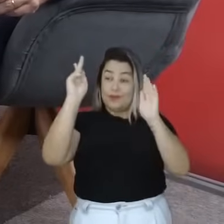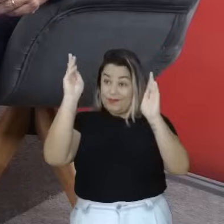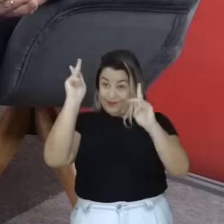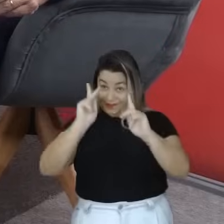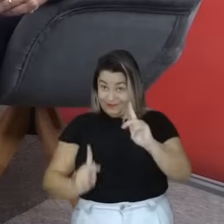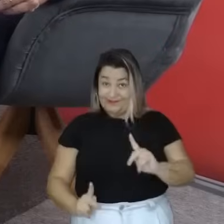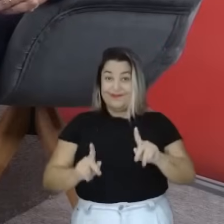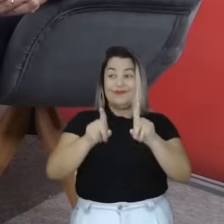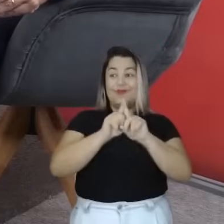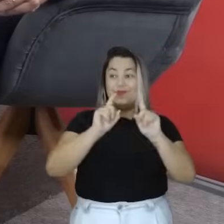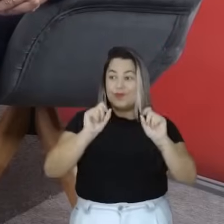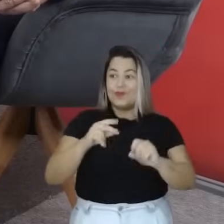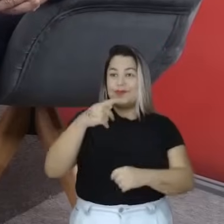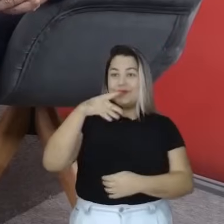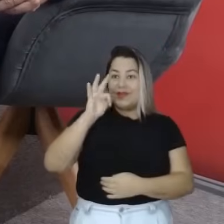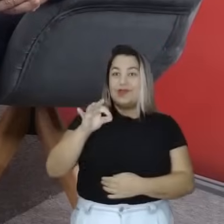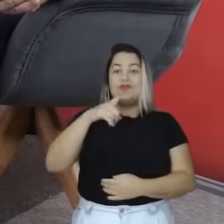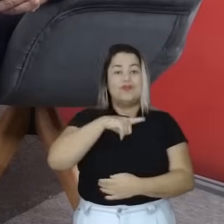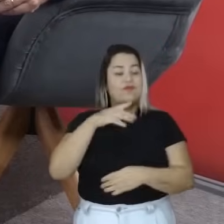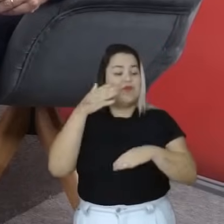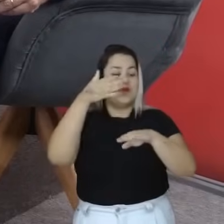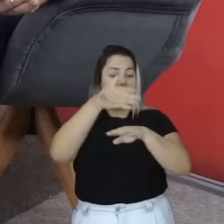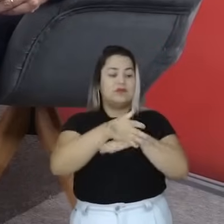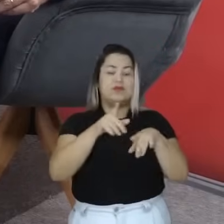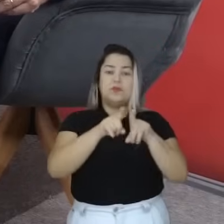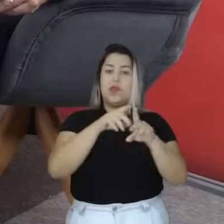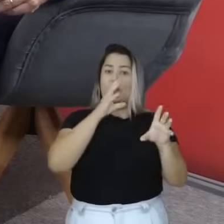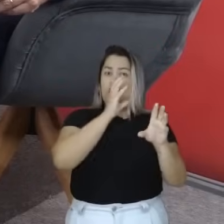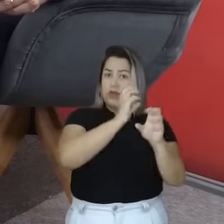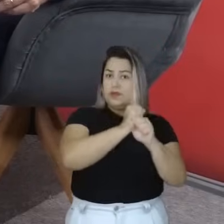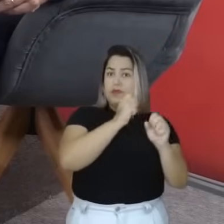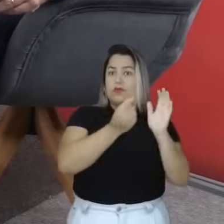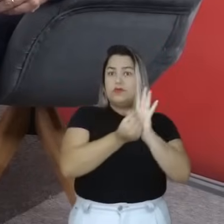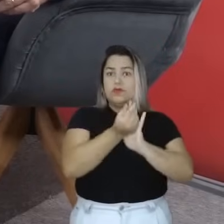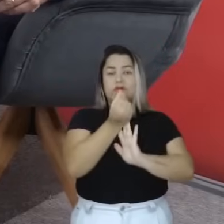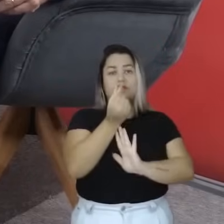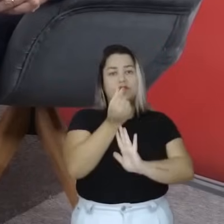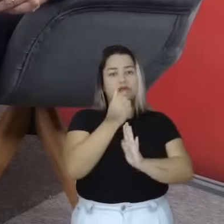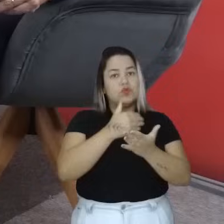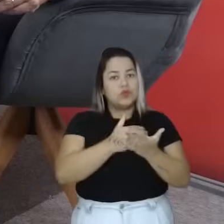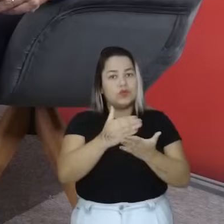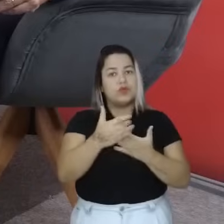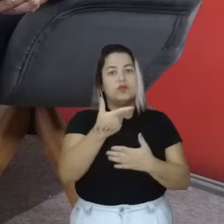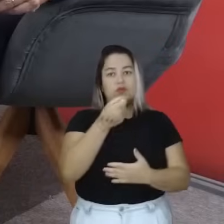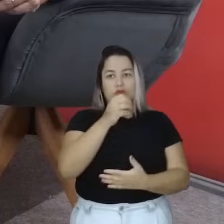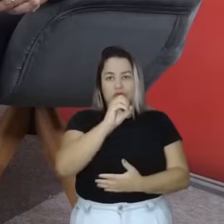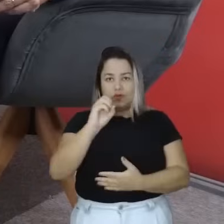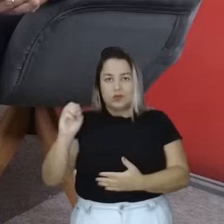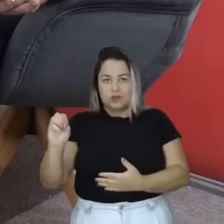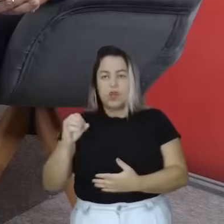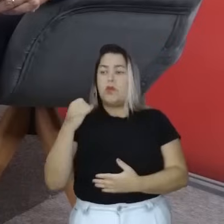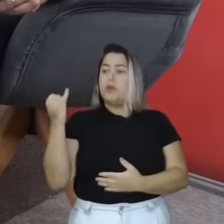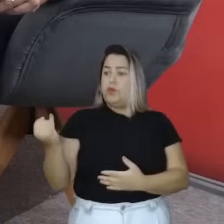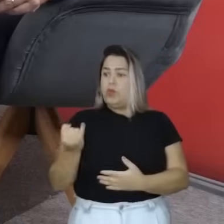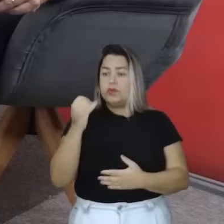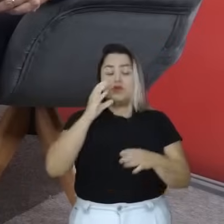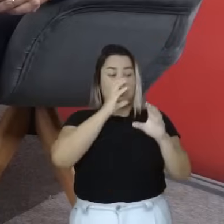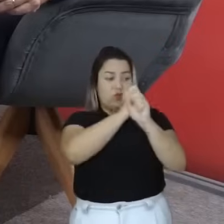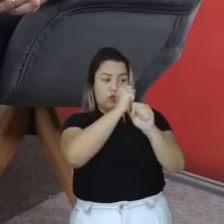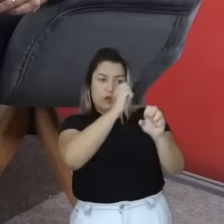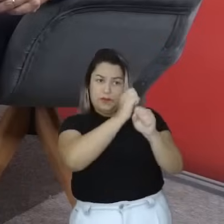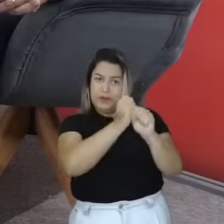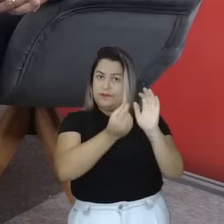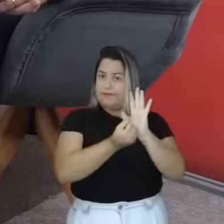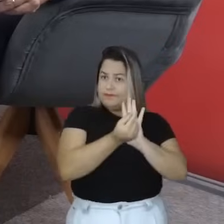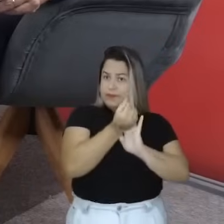eu apesar de estar no PT, tive uma participação em orçamento participativo no início dos anos 2000. É muito importante o orçamento